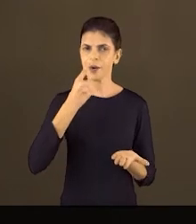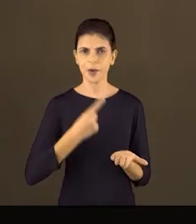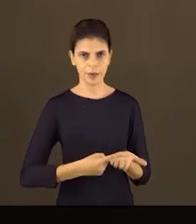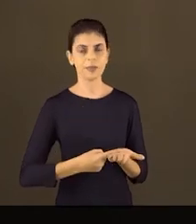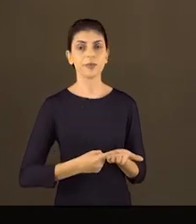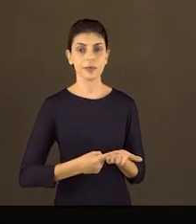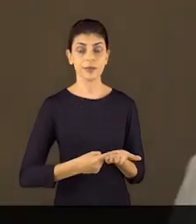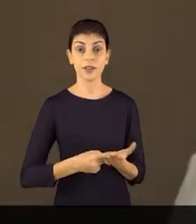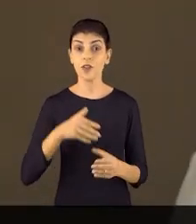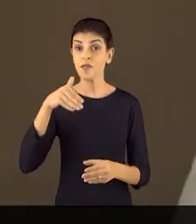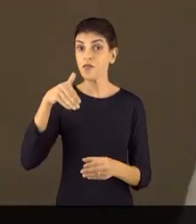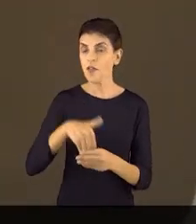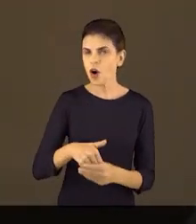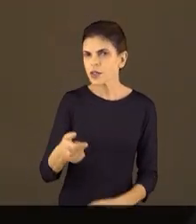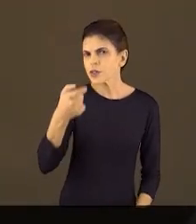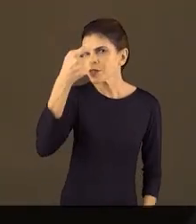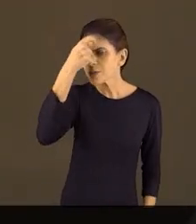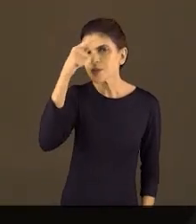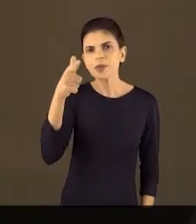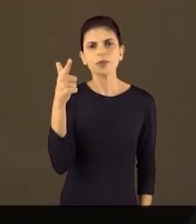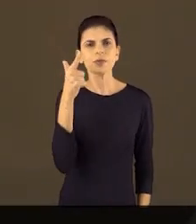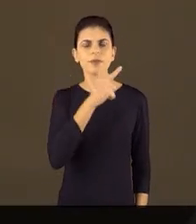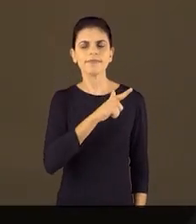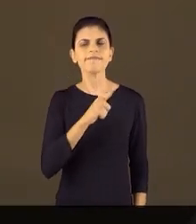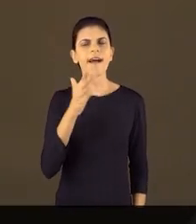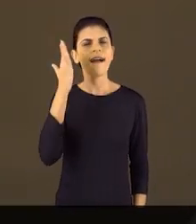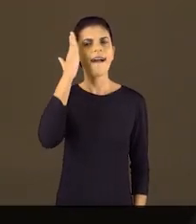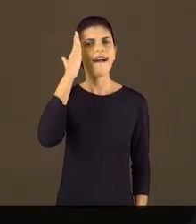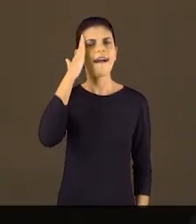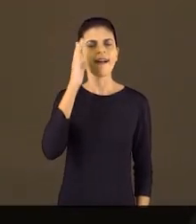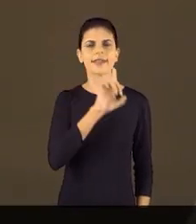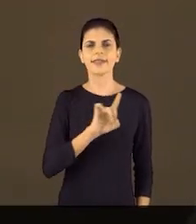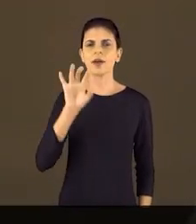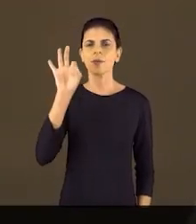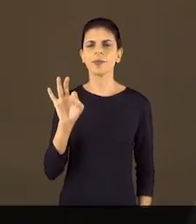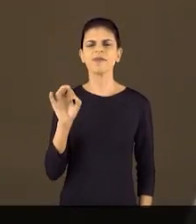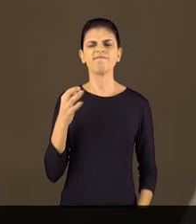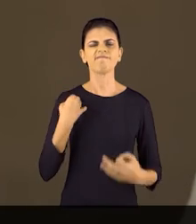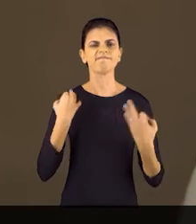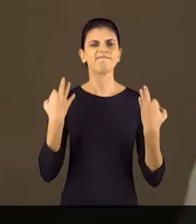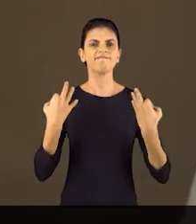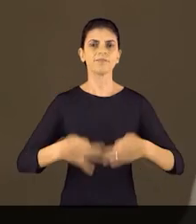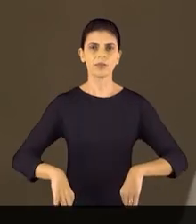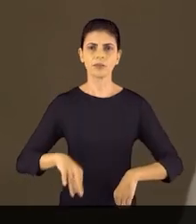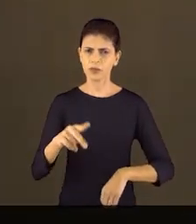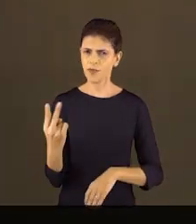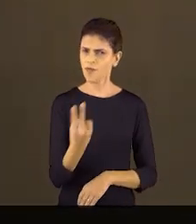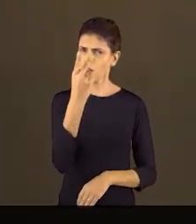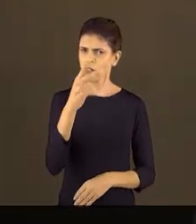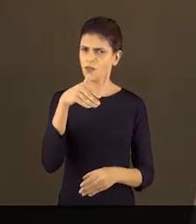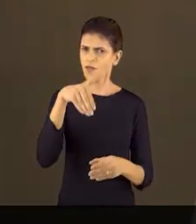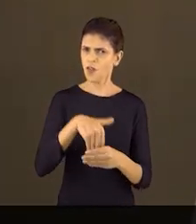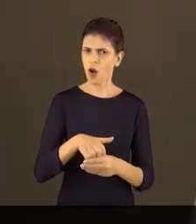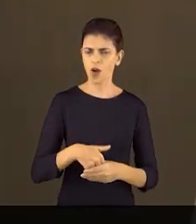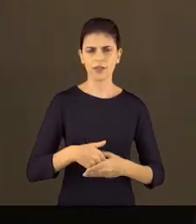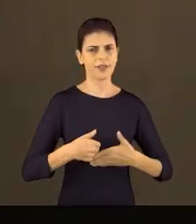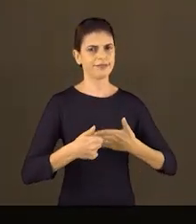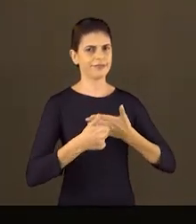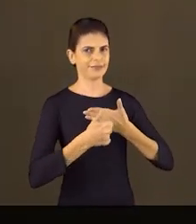dos compromissos. O voto campeão é aquele voto que você está 100% convicto. Faça valer